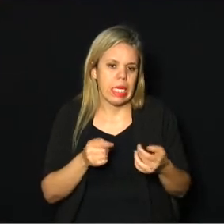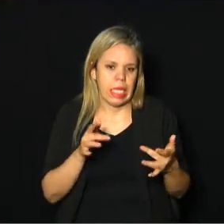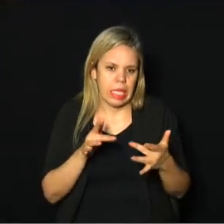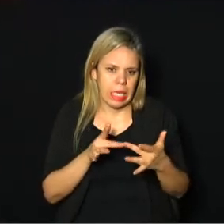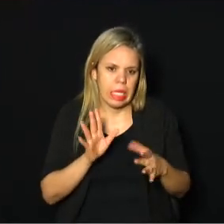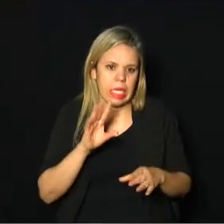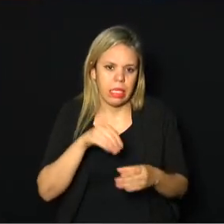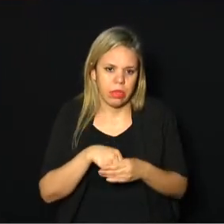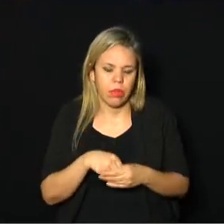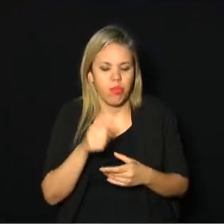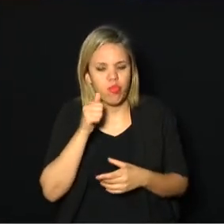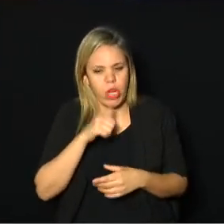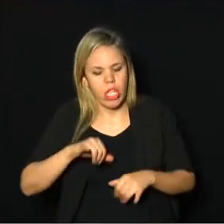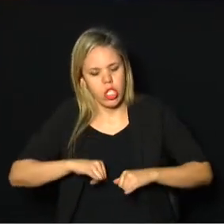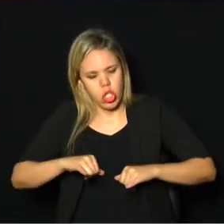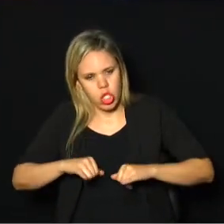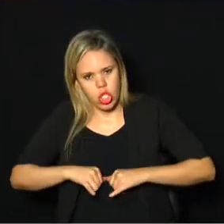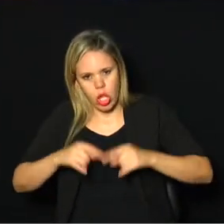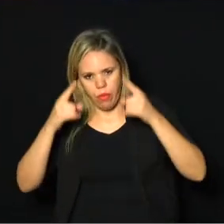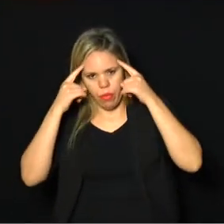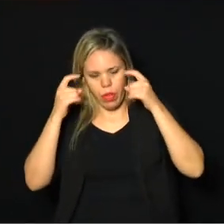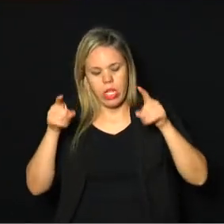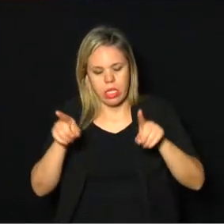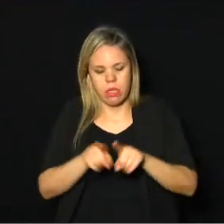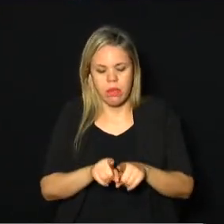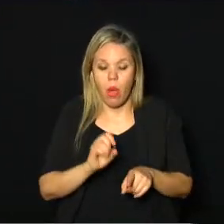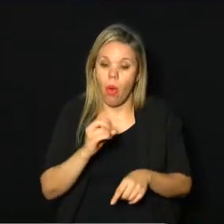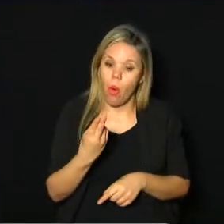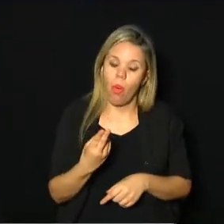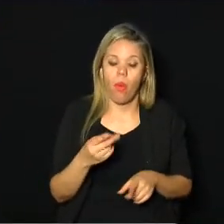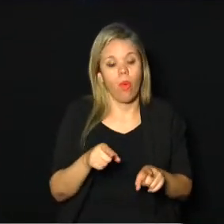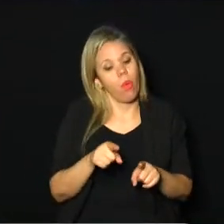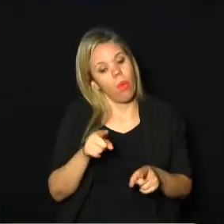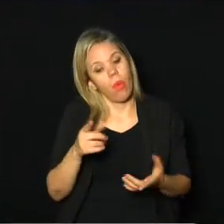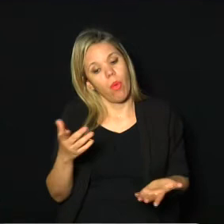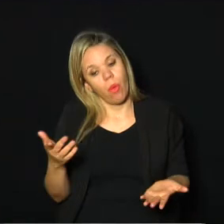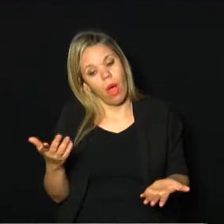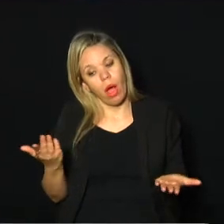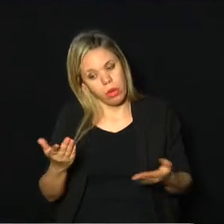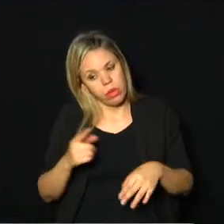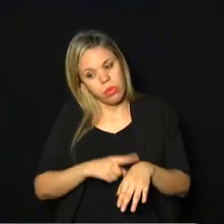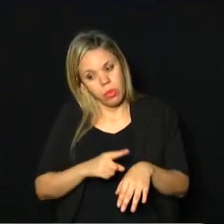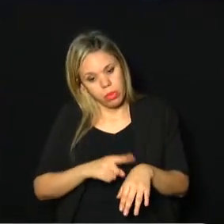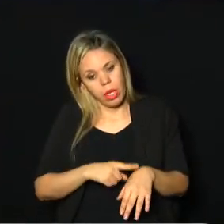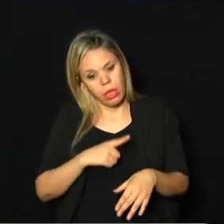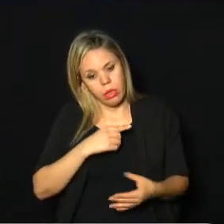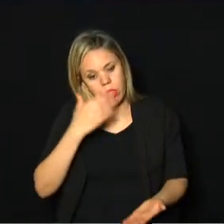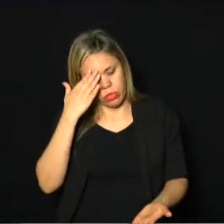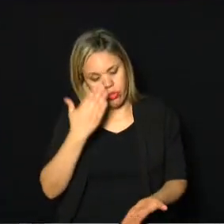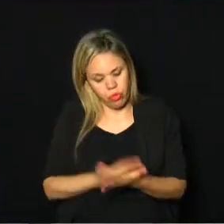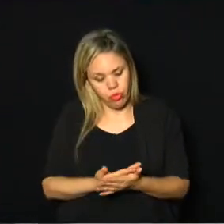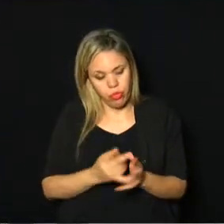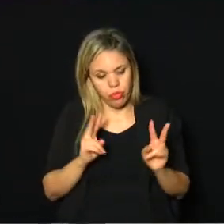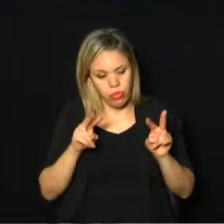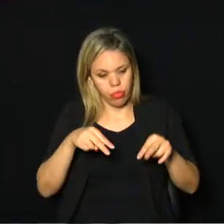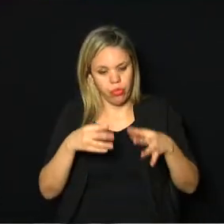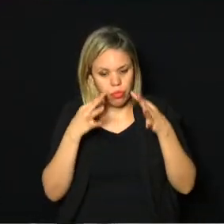mulheres em situação de violência, mas para além disso, né, porque acredito que esse momento exige aí um olhar